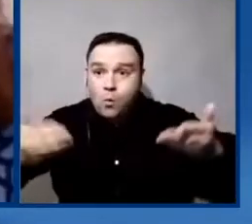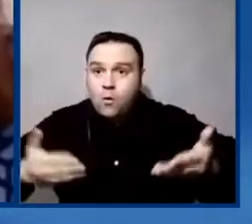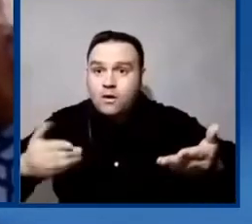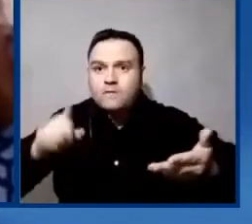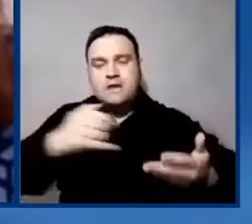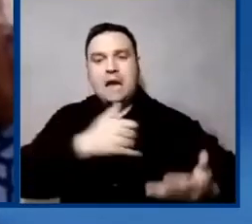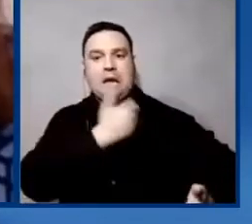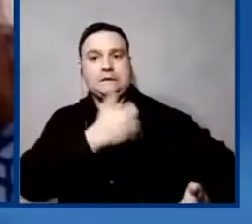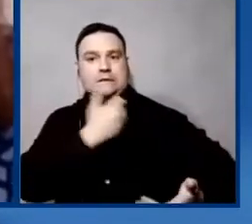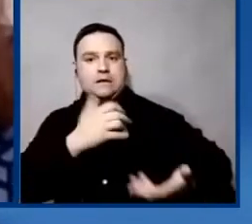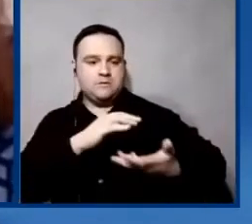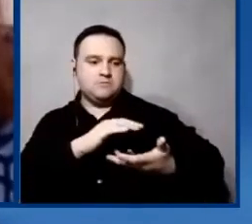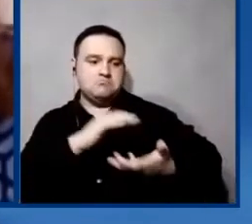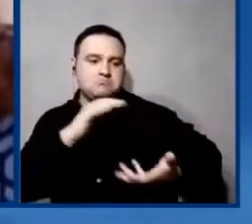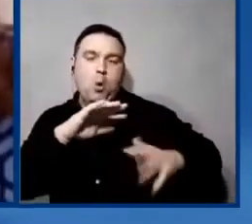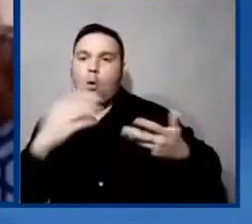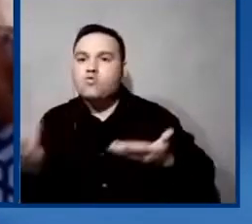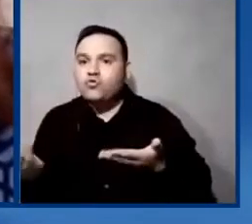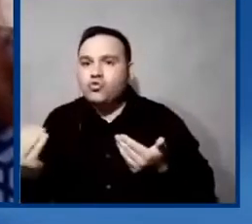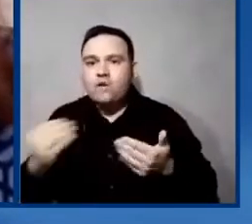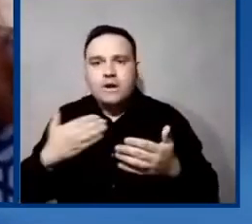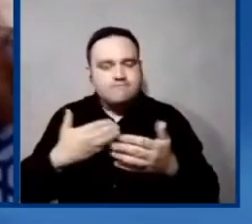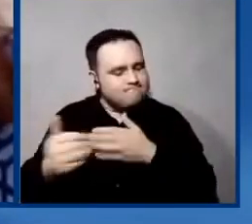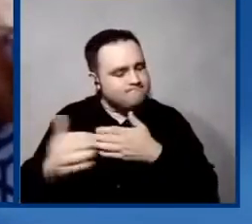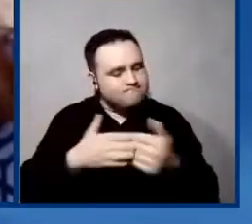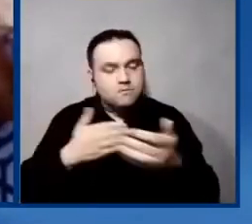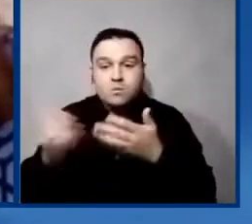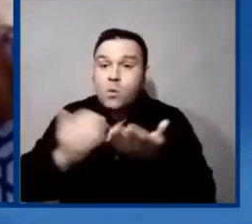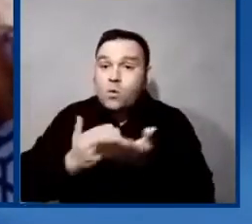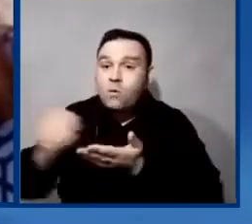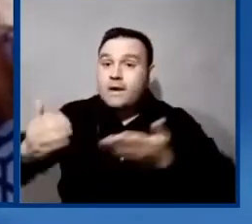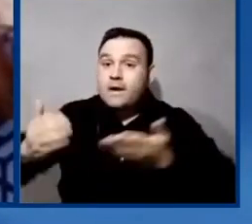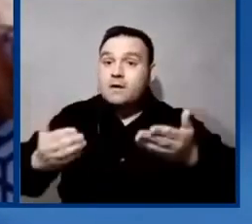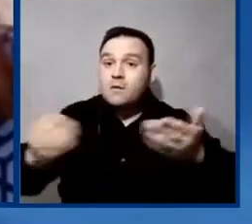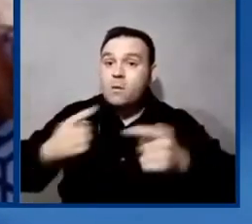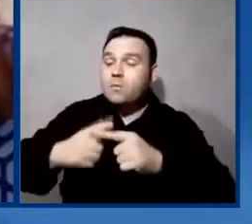idade avançada, mesmo sendo jovem, não importa. Começa agora, porque lá na